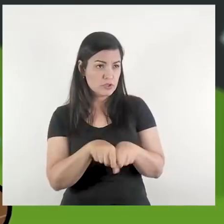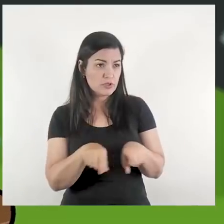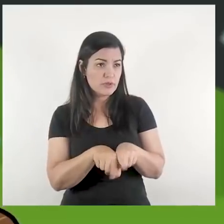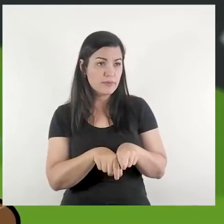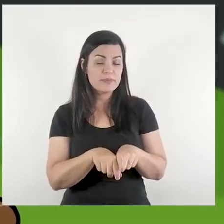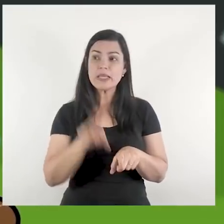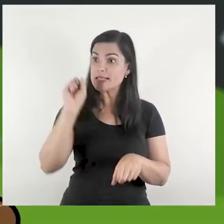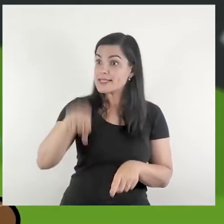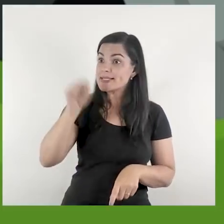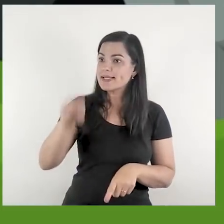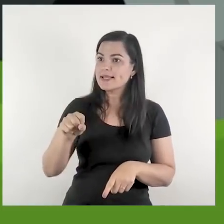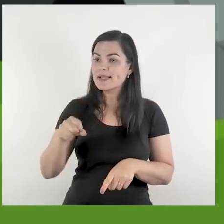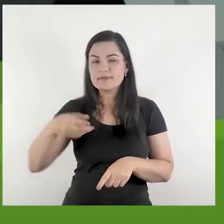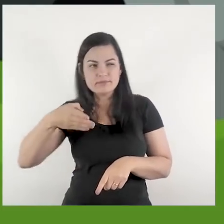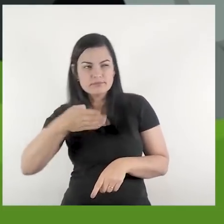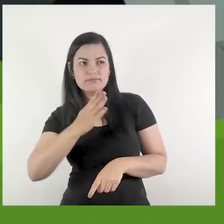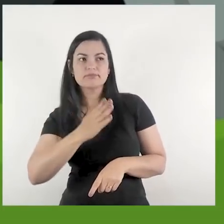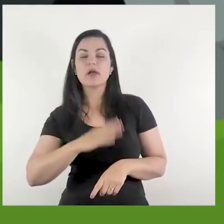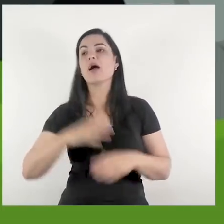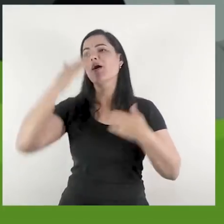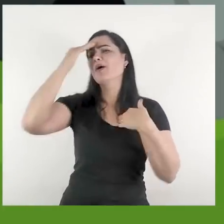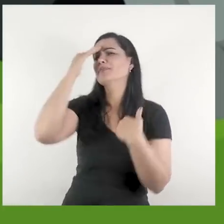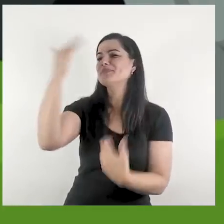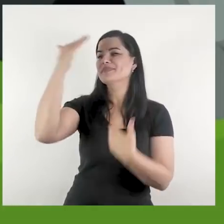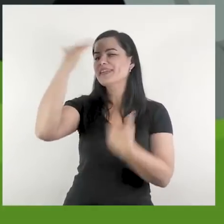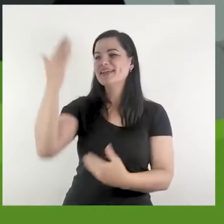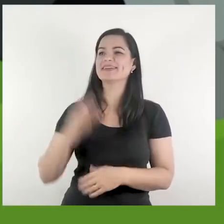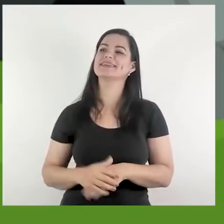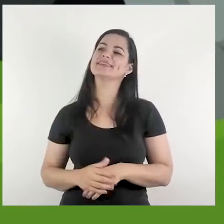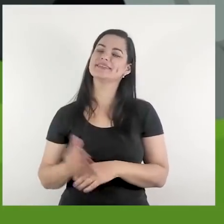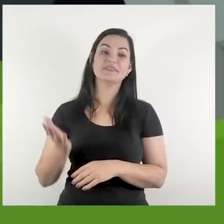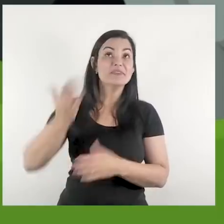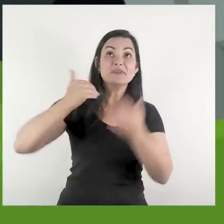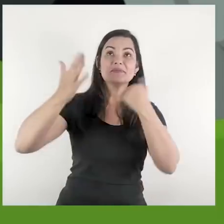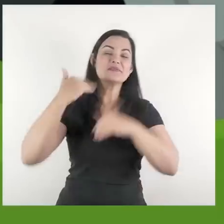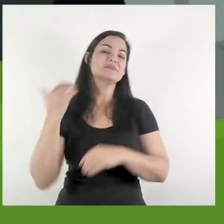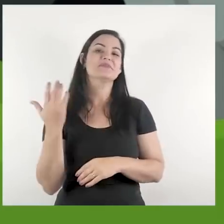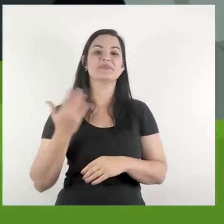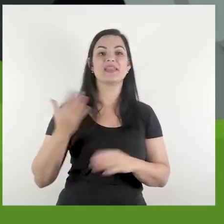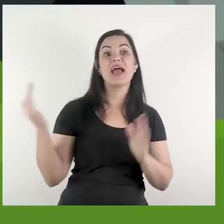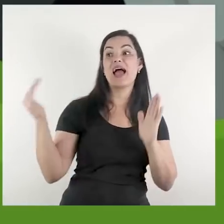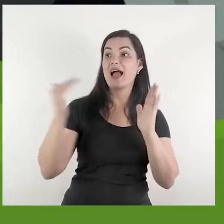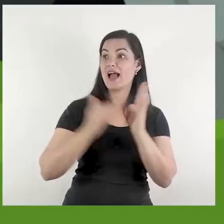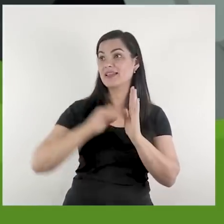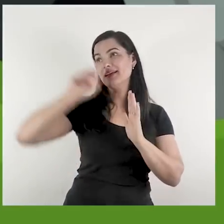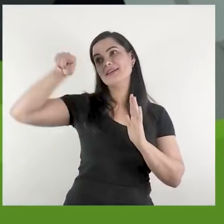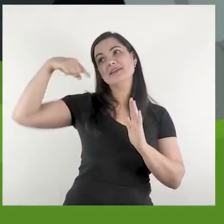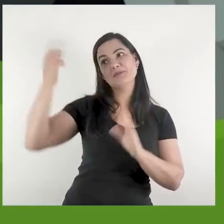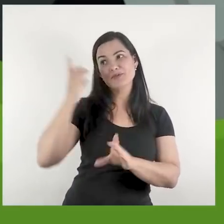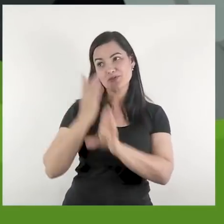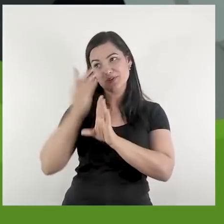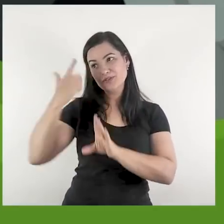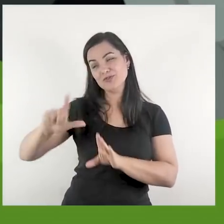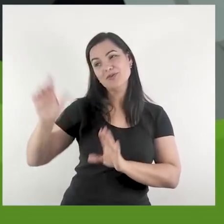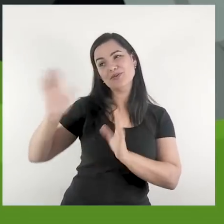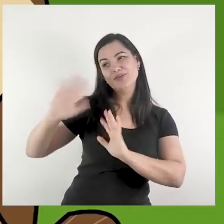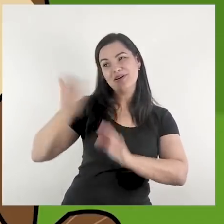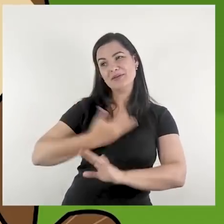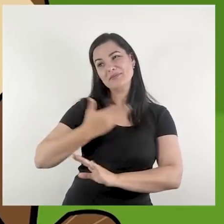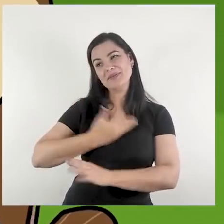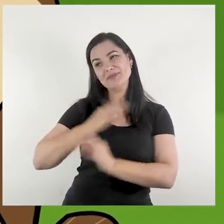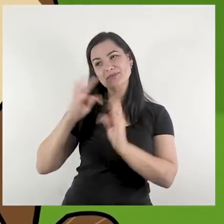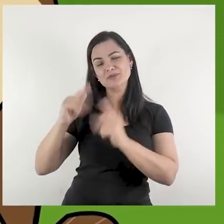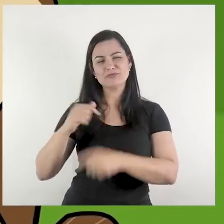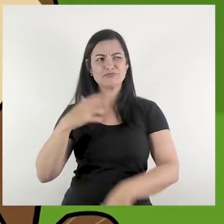Foi naquela direção. Obrigada. Vamos lá, pessoal. Até a próxima, ó caros amigos moradores da caverna.